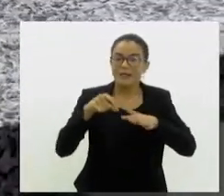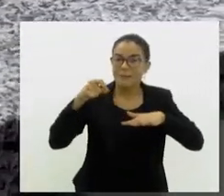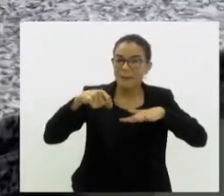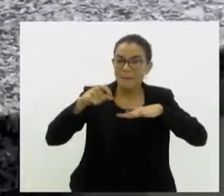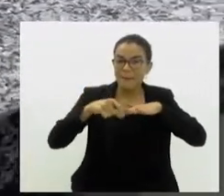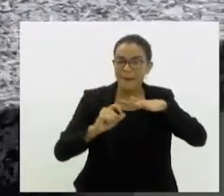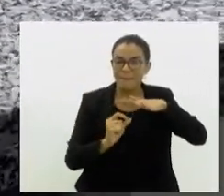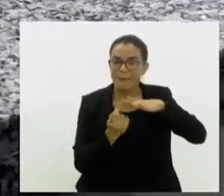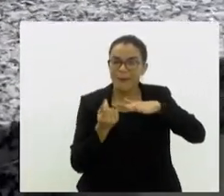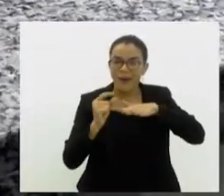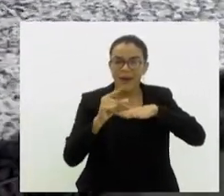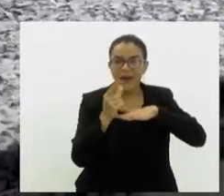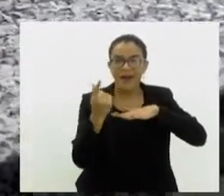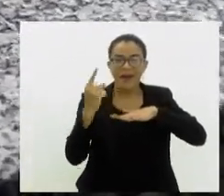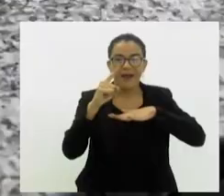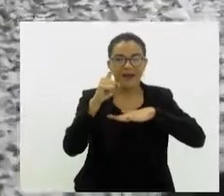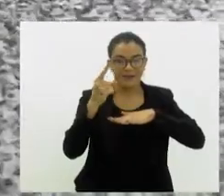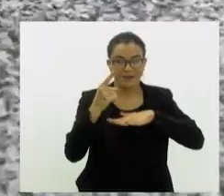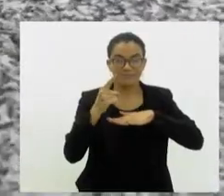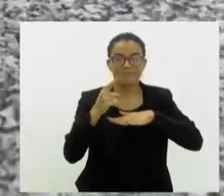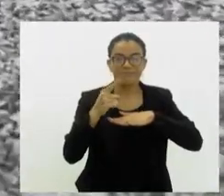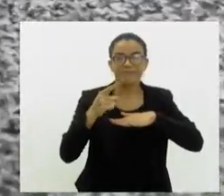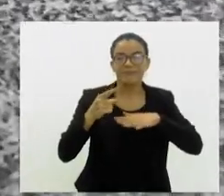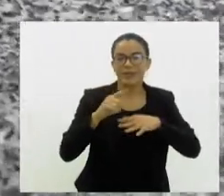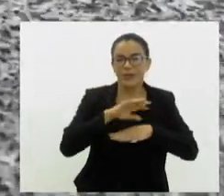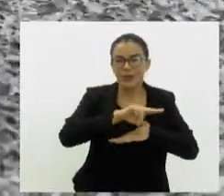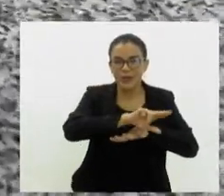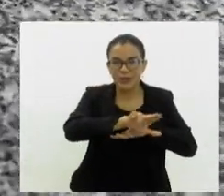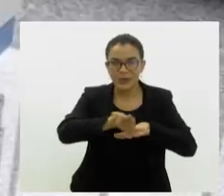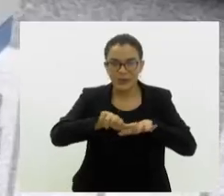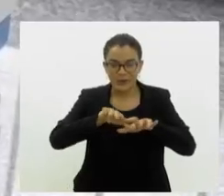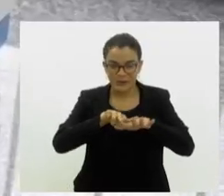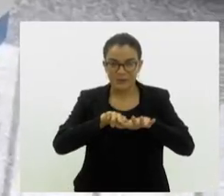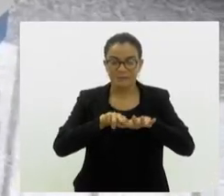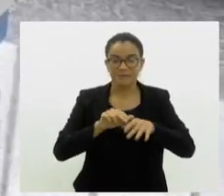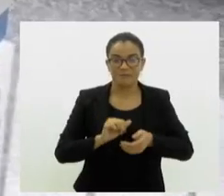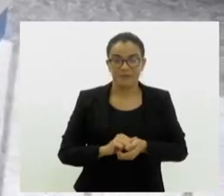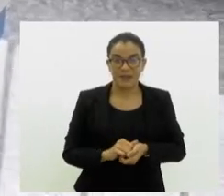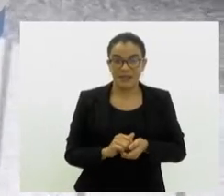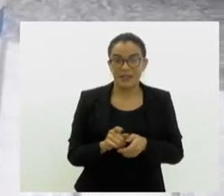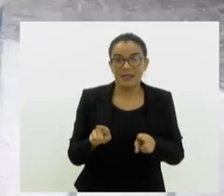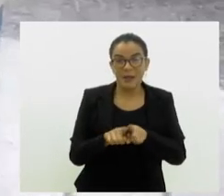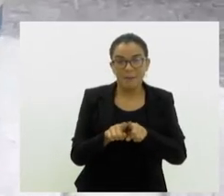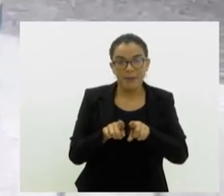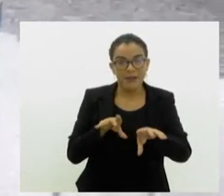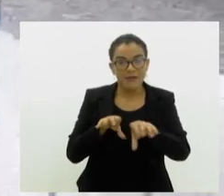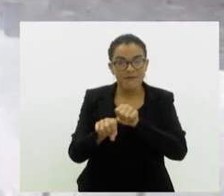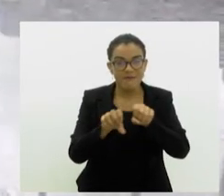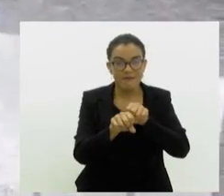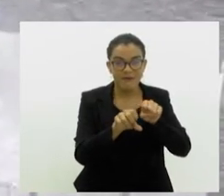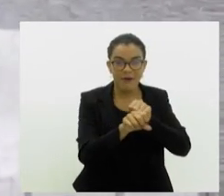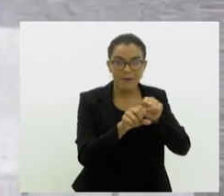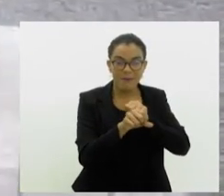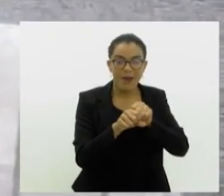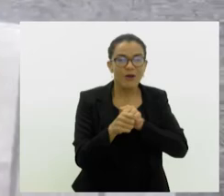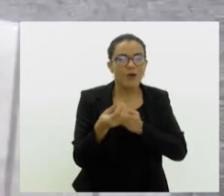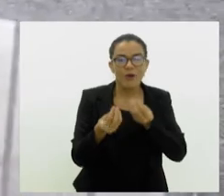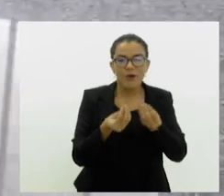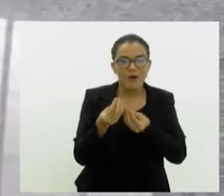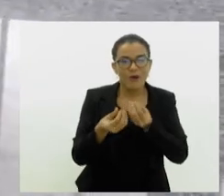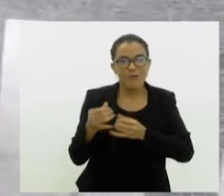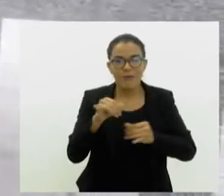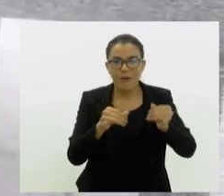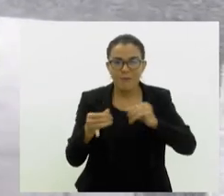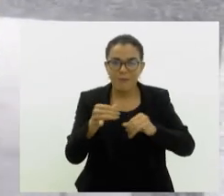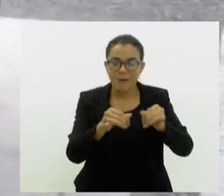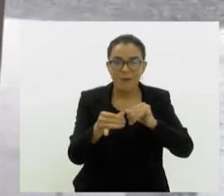e análise foliar dos cultivos de todas as cadeias agrícolas, além de capacitar técnicos para o manejo da fertilidade de